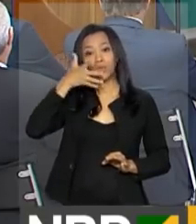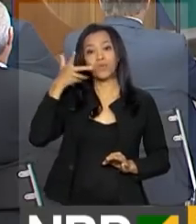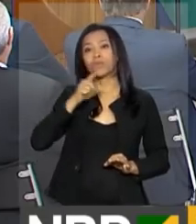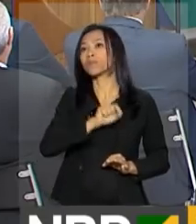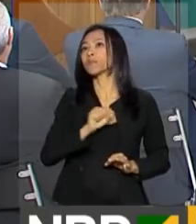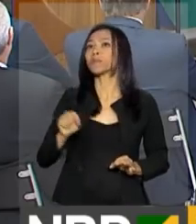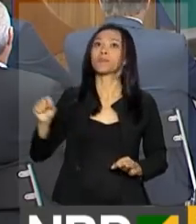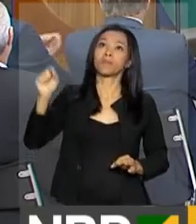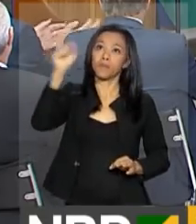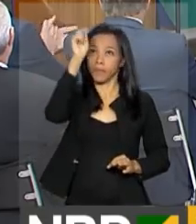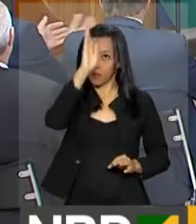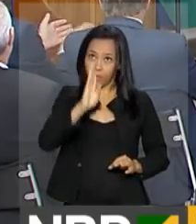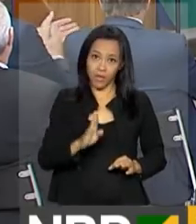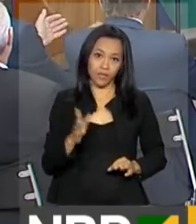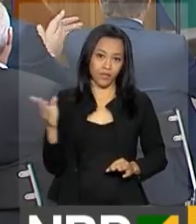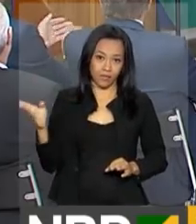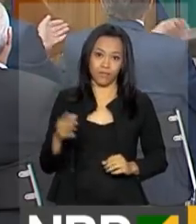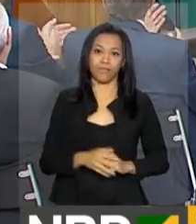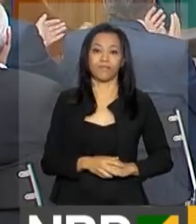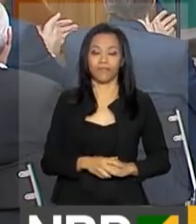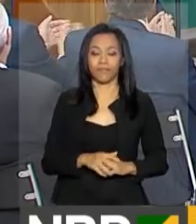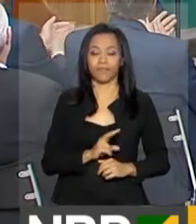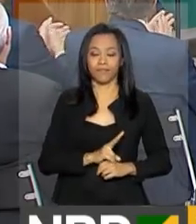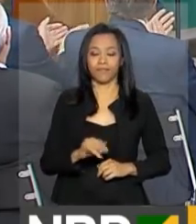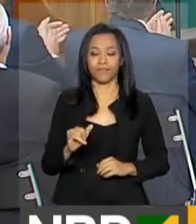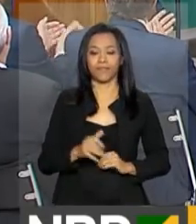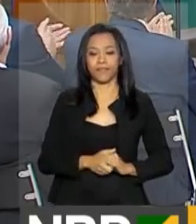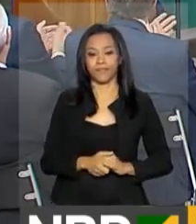que ocupa no terminal dúvida